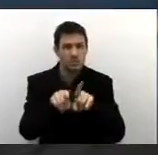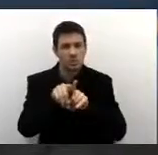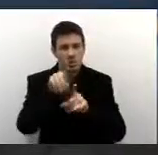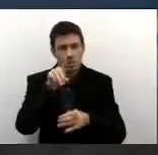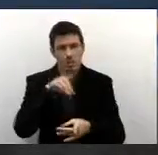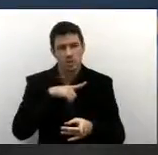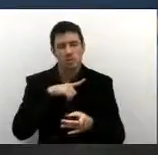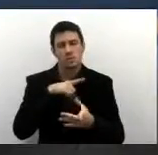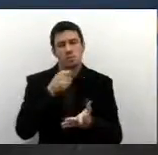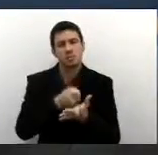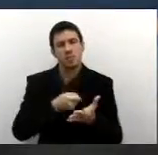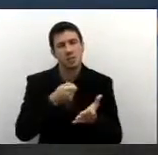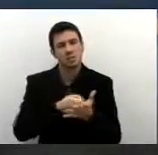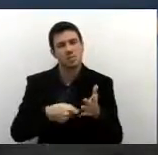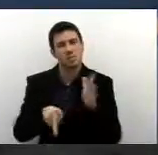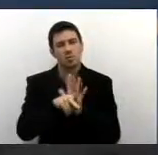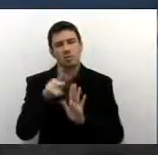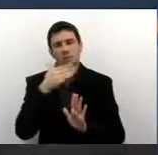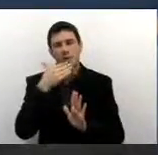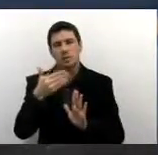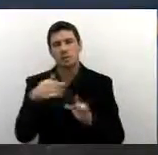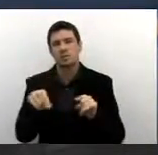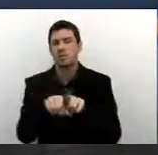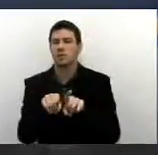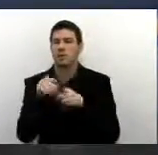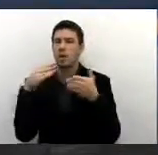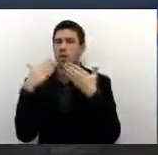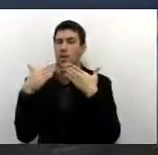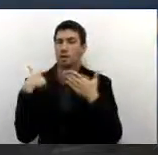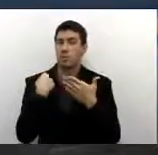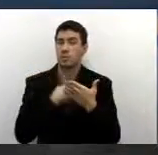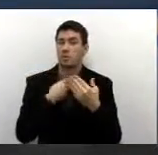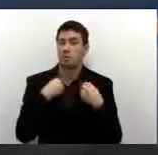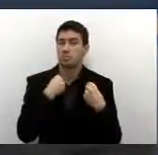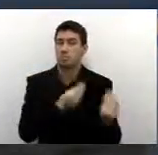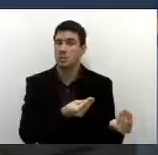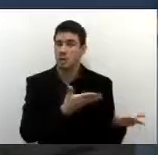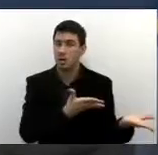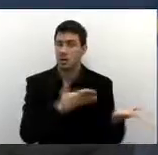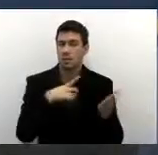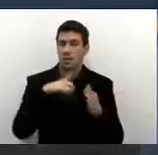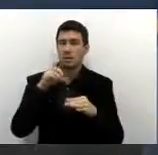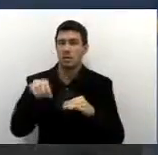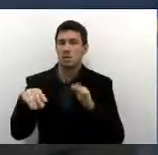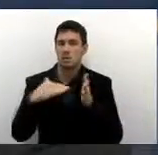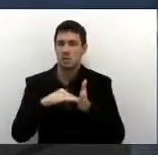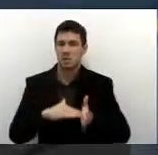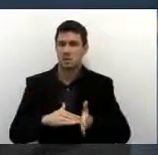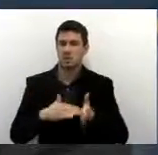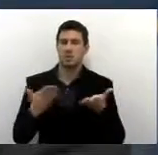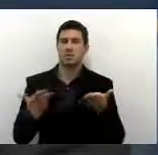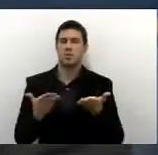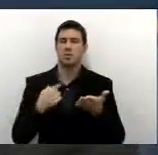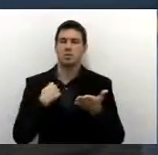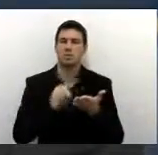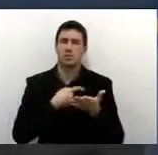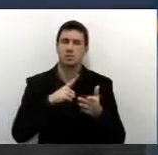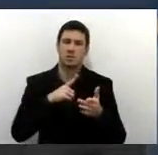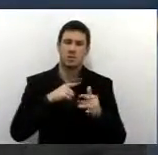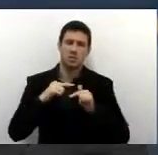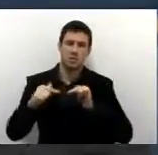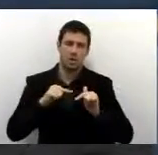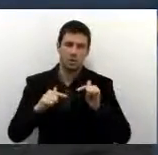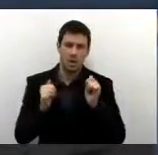né, que são pedidos e o atendimento que nós damos a eles. Essa seria uma secretaria, hoje nós temos o trabalho de